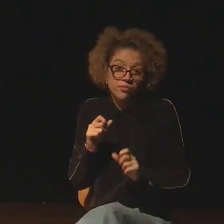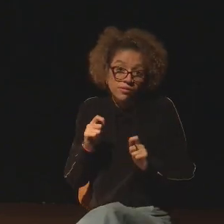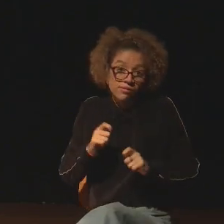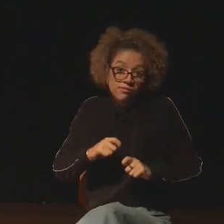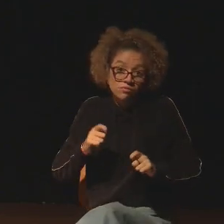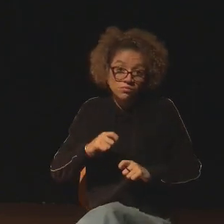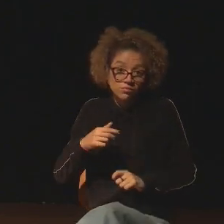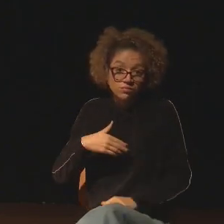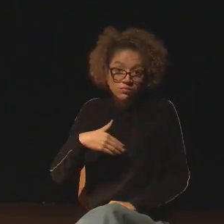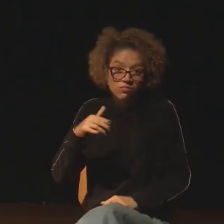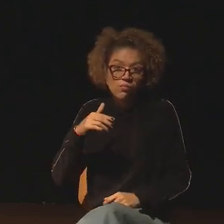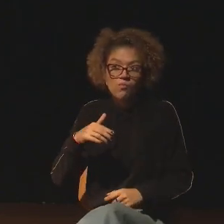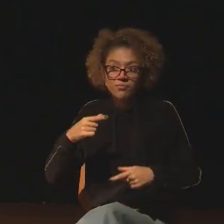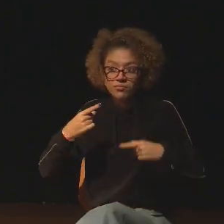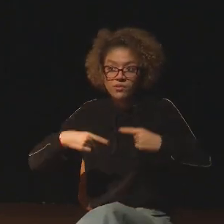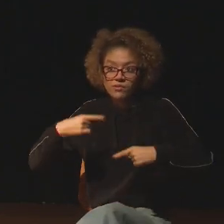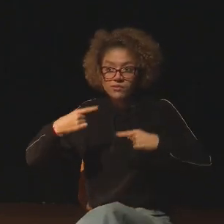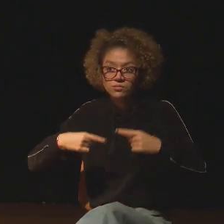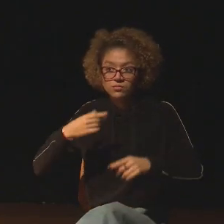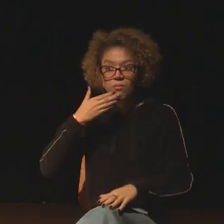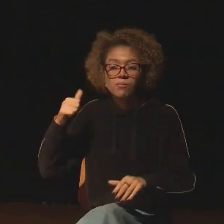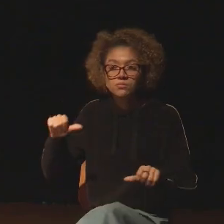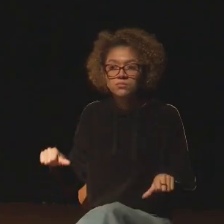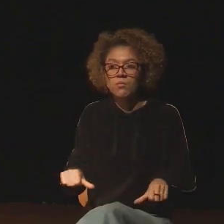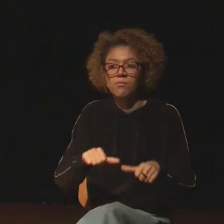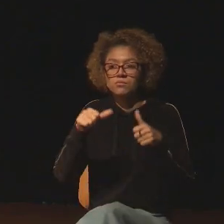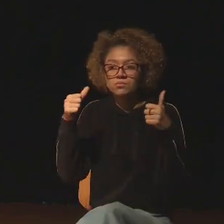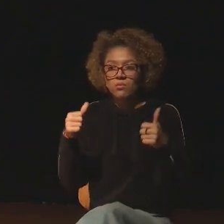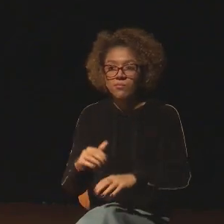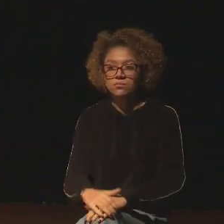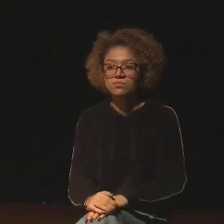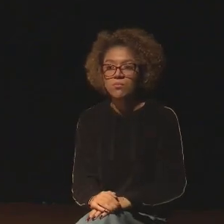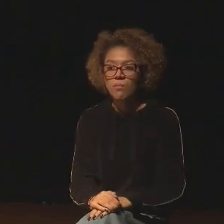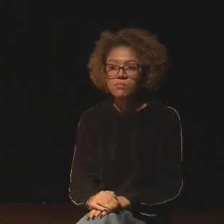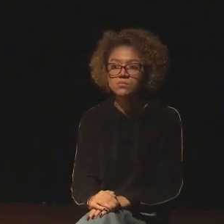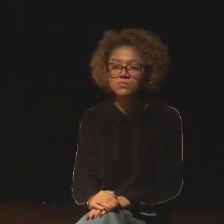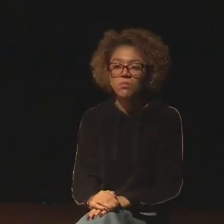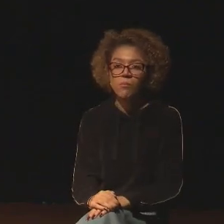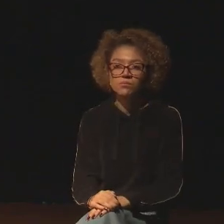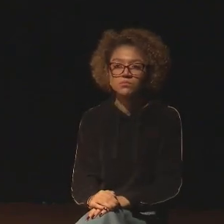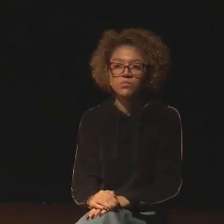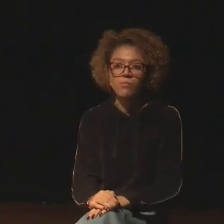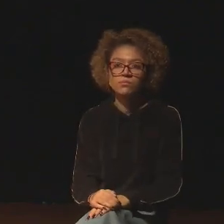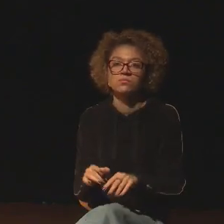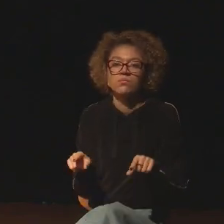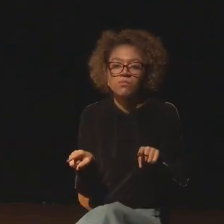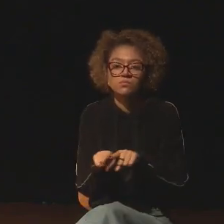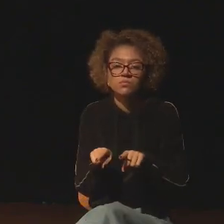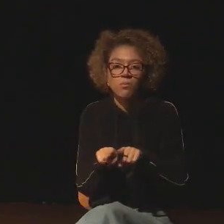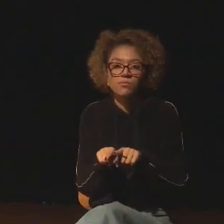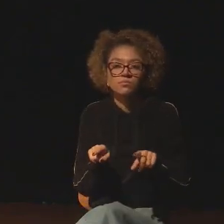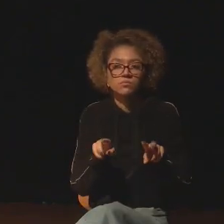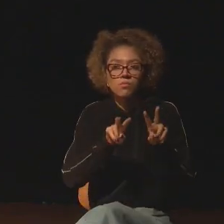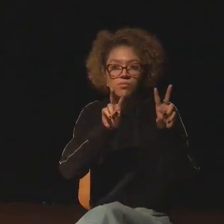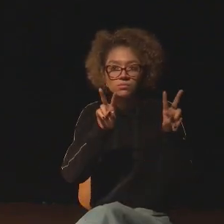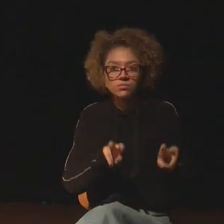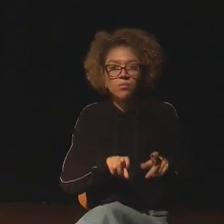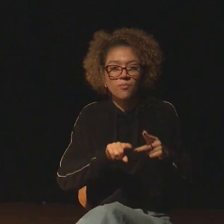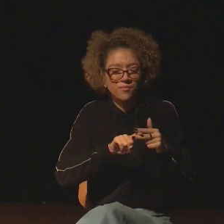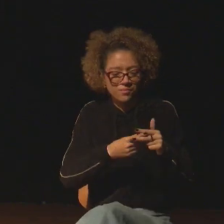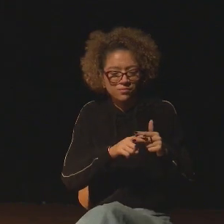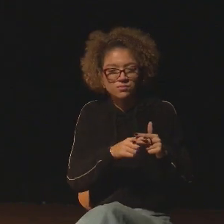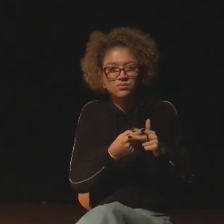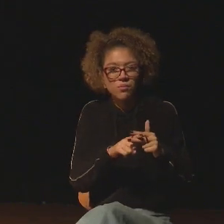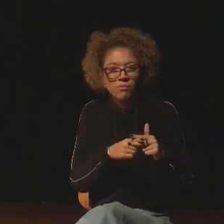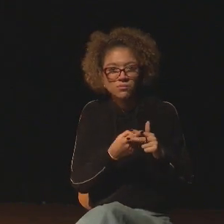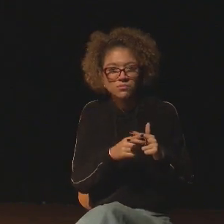esse aspecto. Tá? Os pontos colocados com relação à manutenção pela subprefeitura,